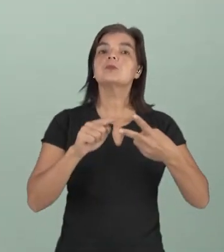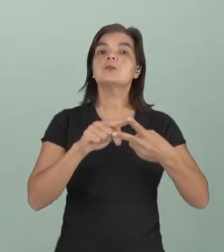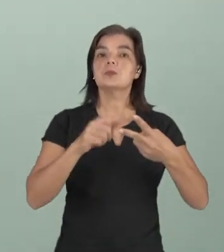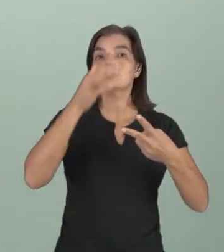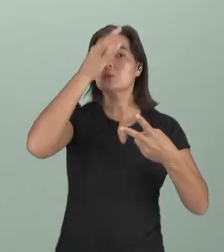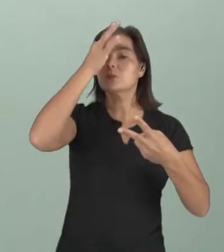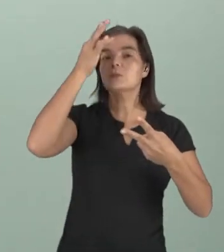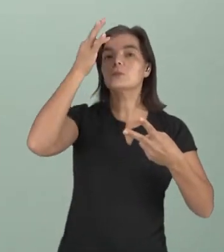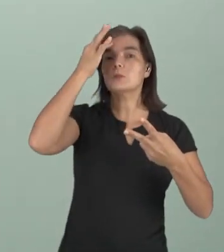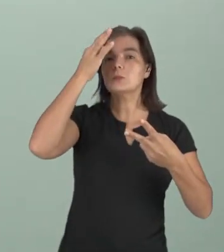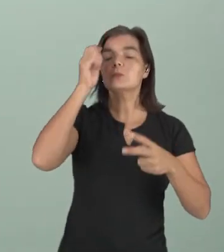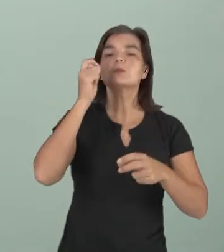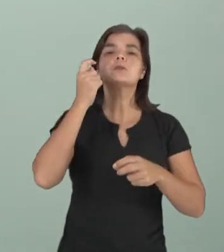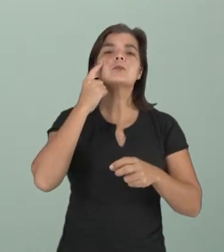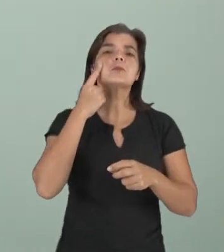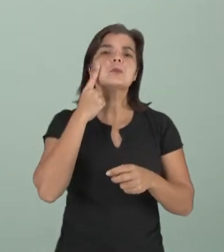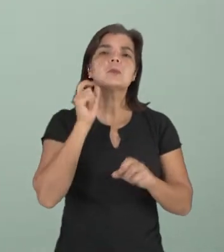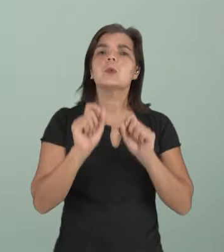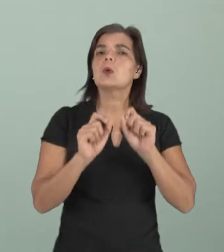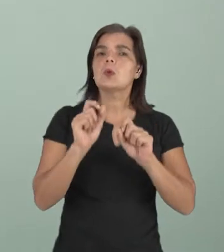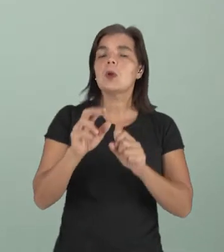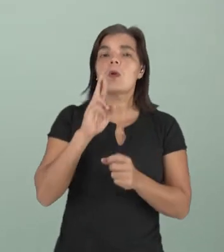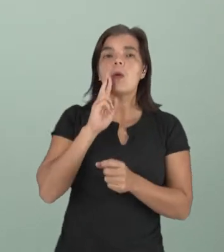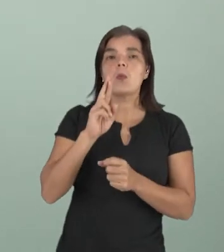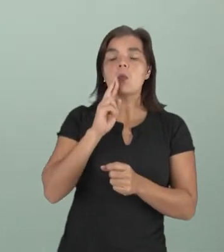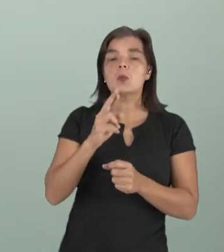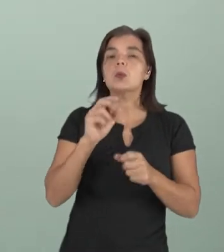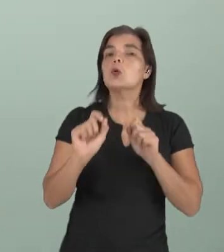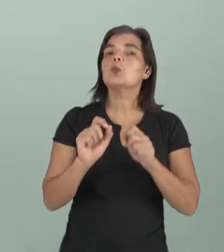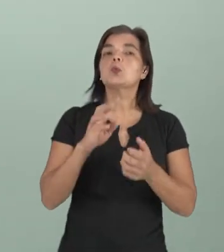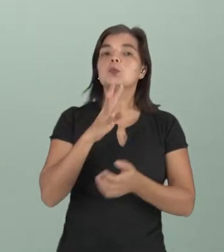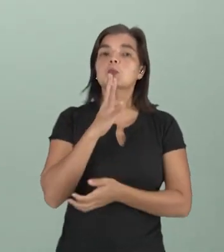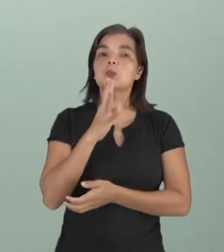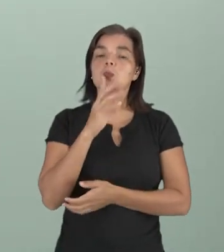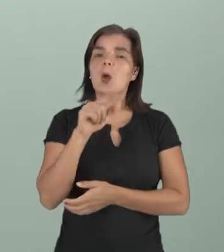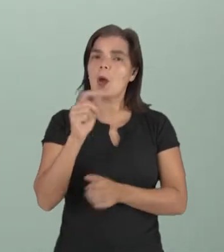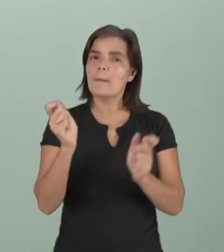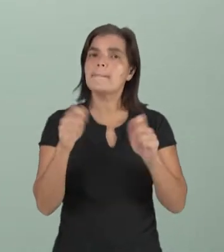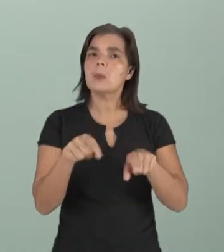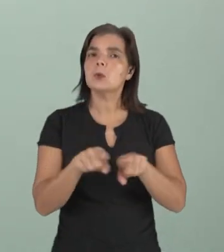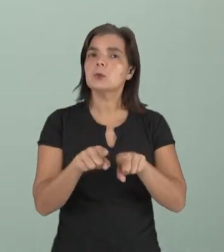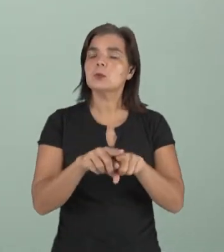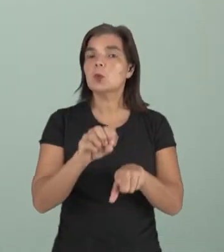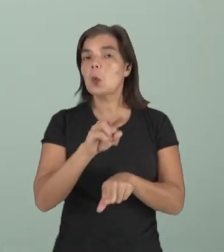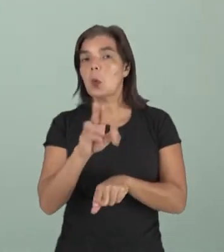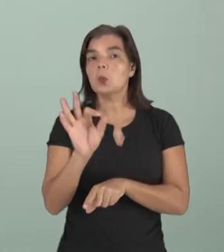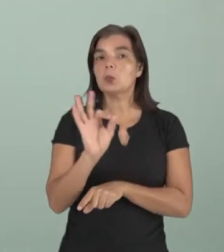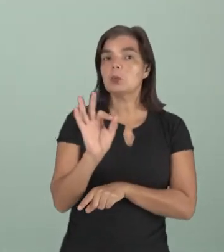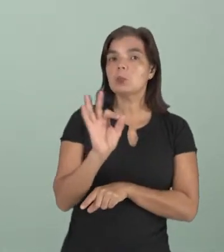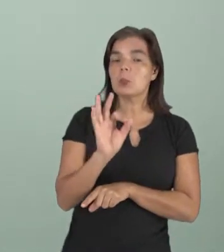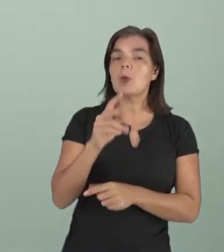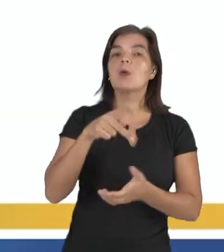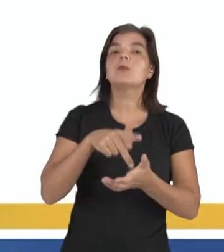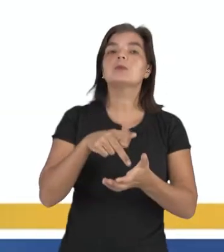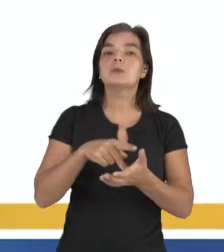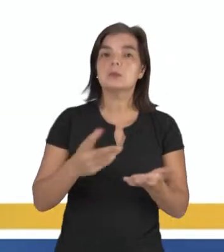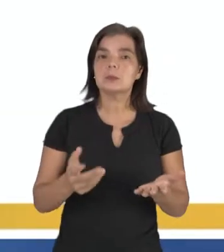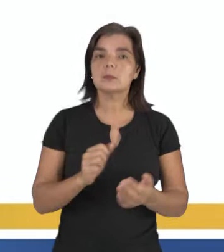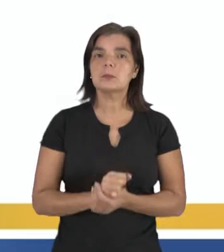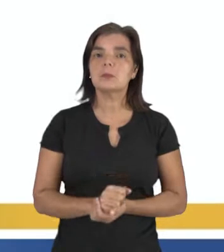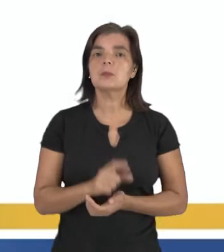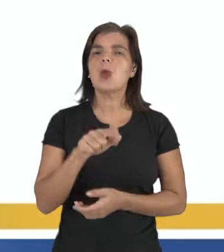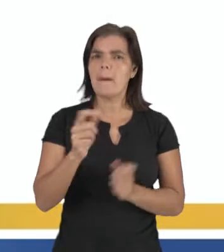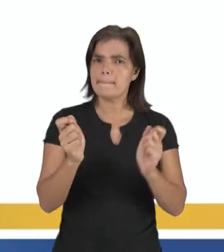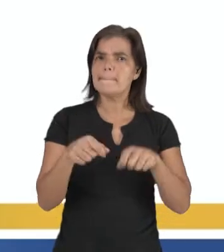correntes filosóficas que procuram responder a essa questão sobre é possível ou não conhecer a verdade,